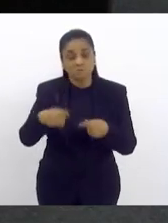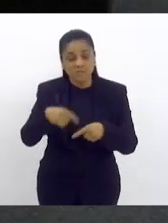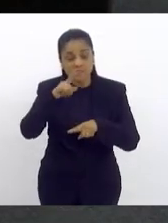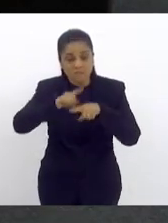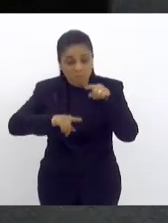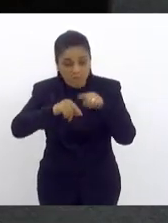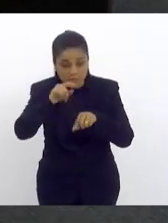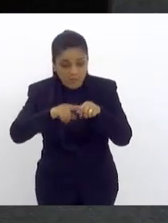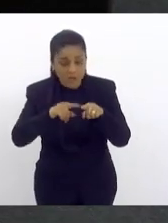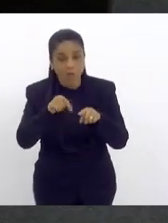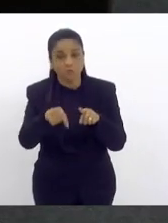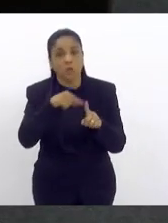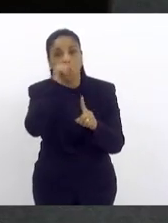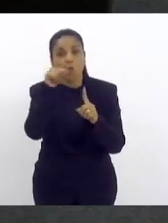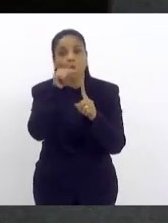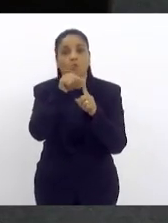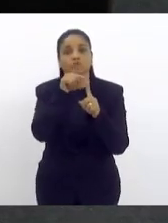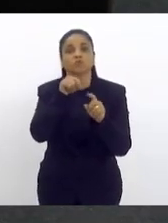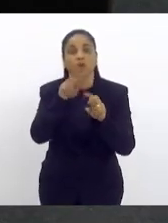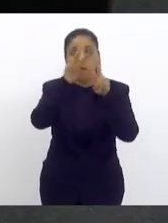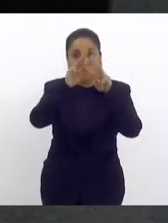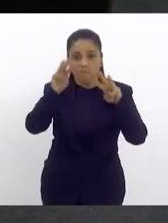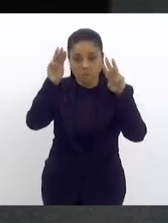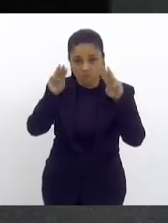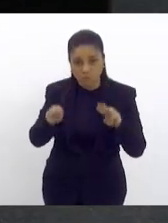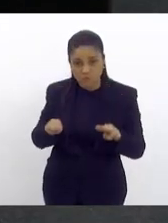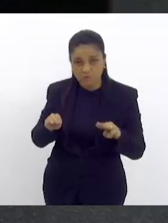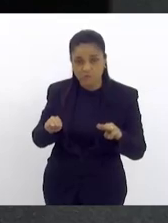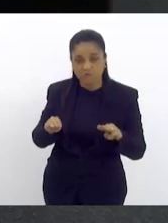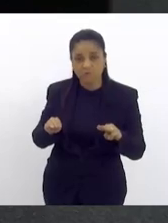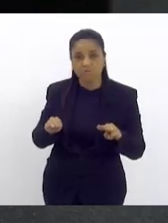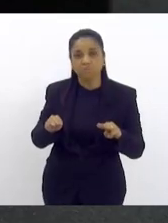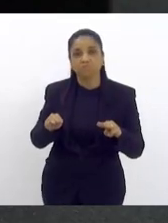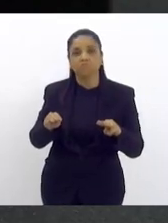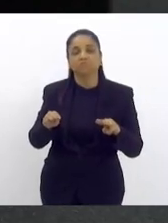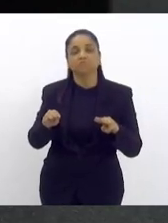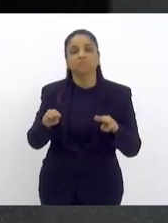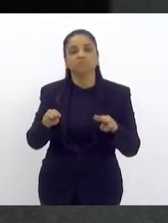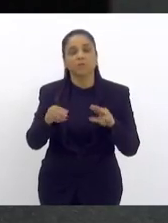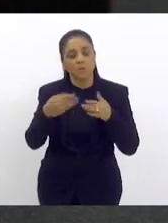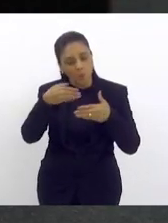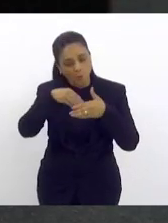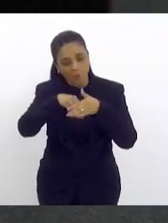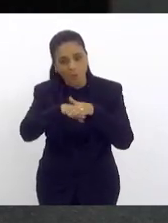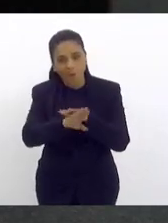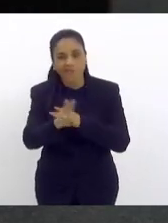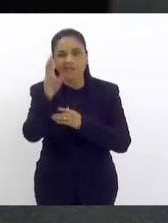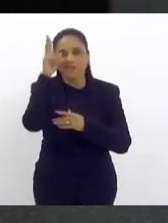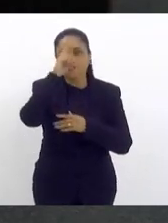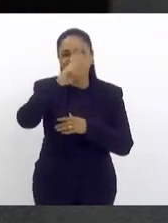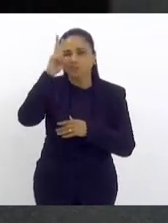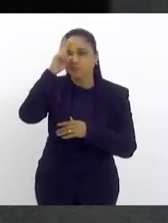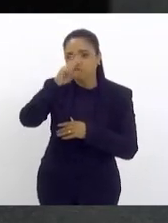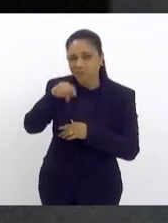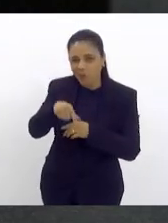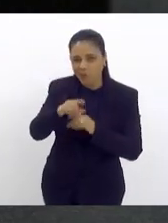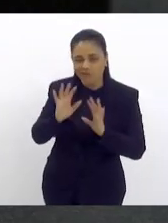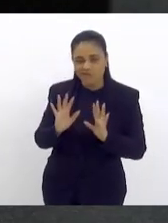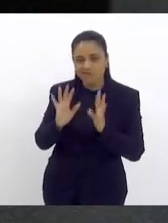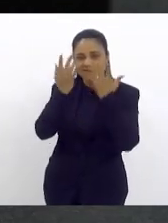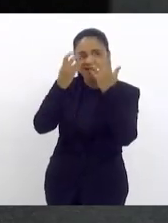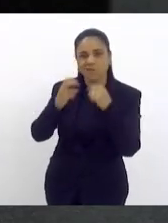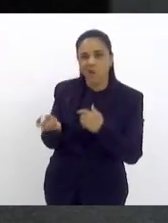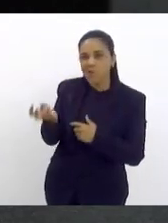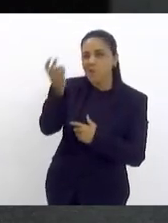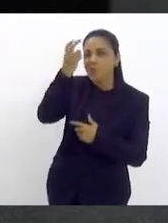destino tem que ser um museu um museu de reparação um museu que a gente possa aguardar a nossa história e Celebrar Nossa